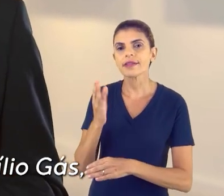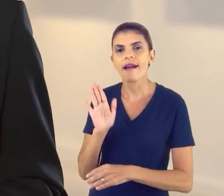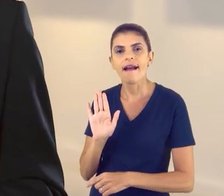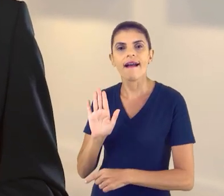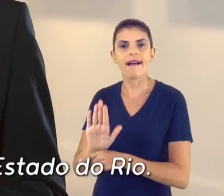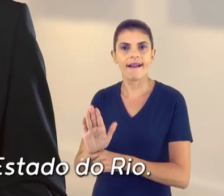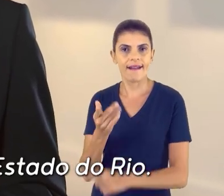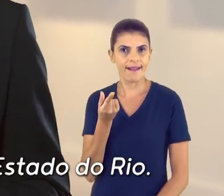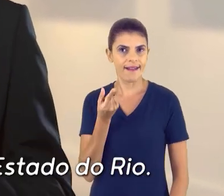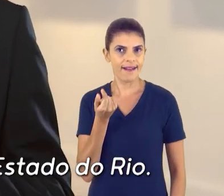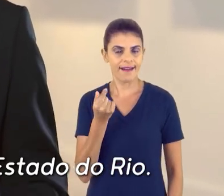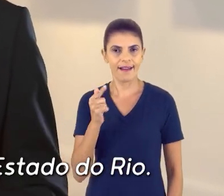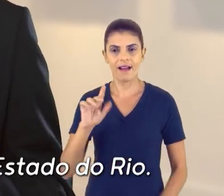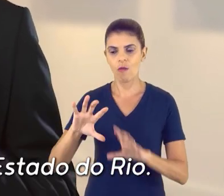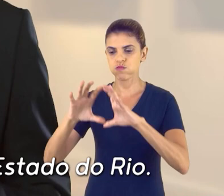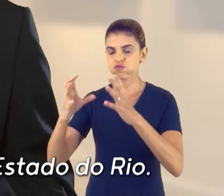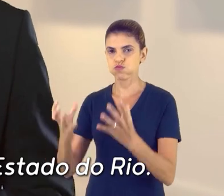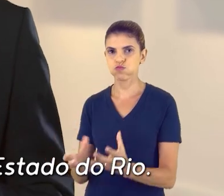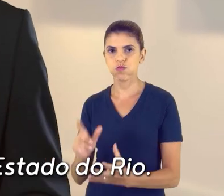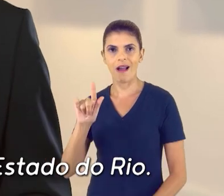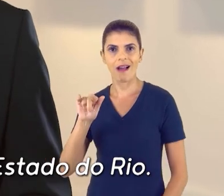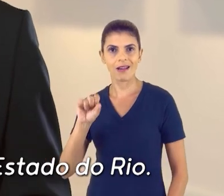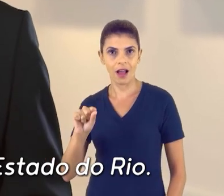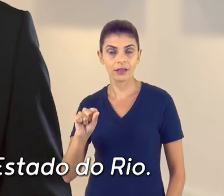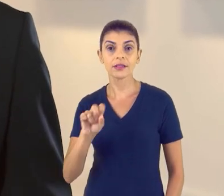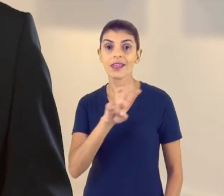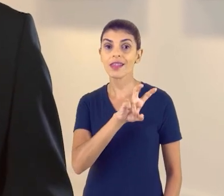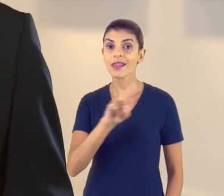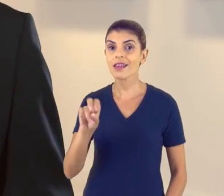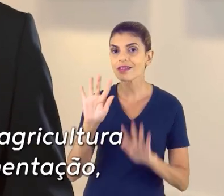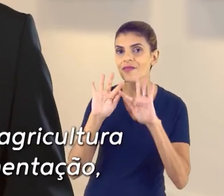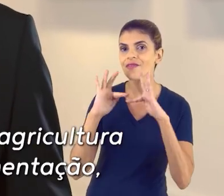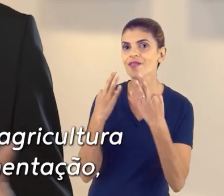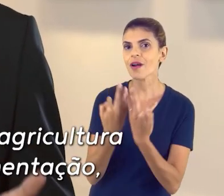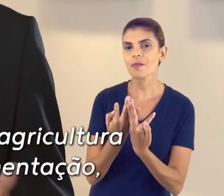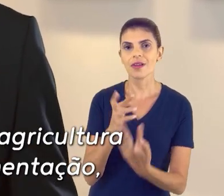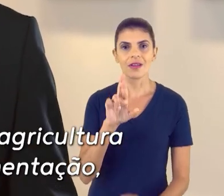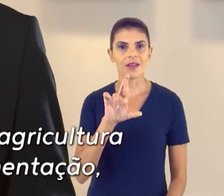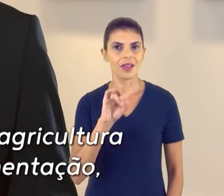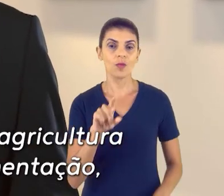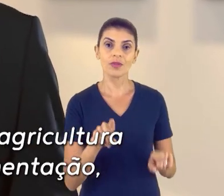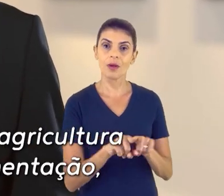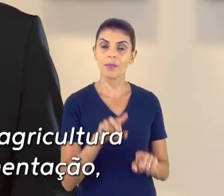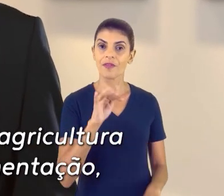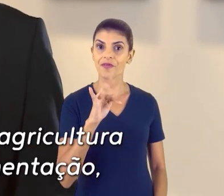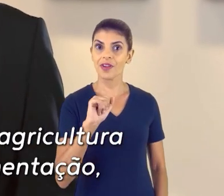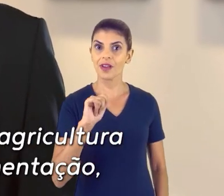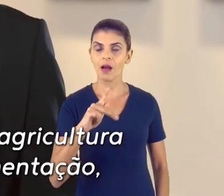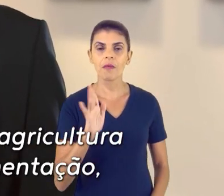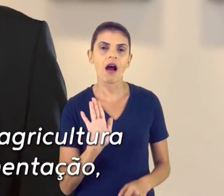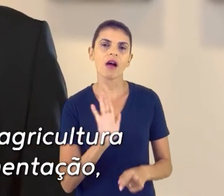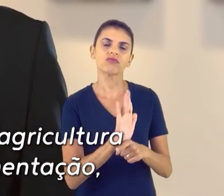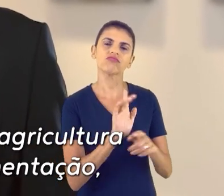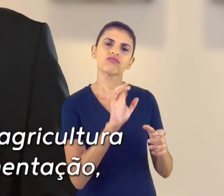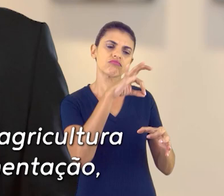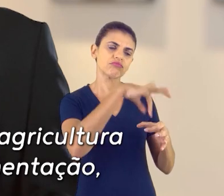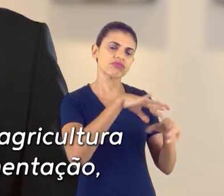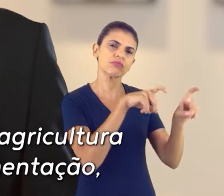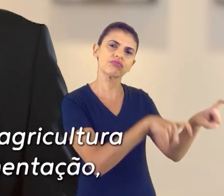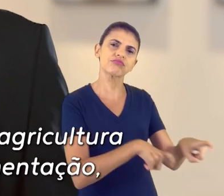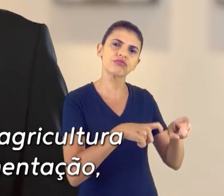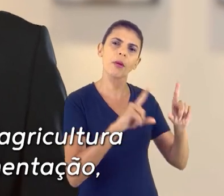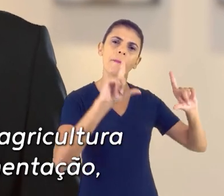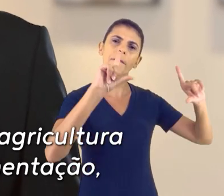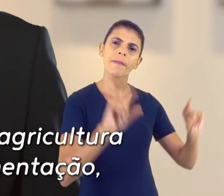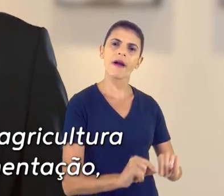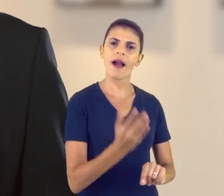Auxílio Gás para mais de 500 mil famílias no estado do Rio. E a Lei do Fiagro, apoiando a agricultura para